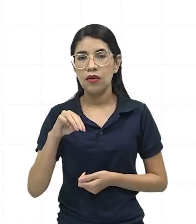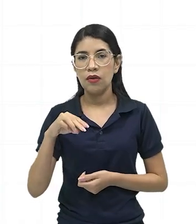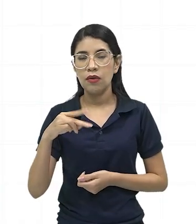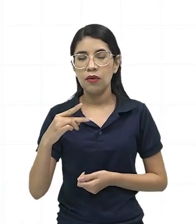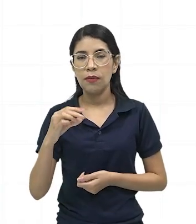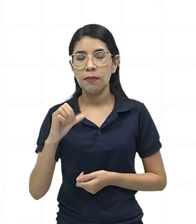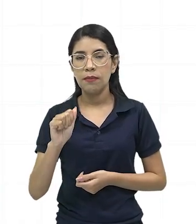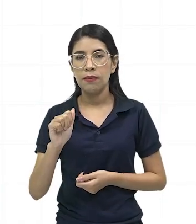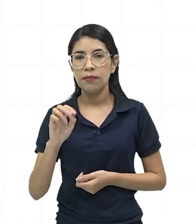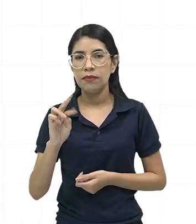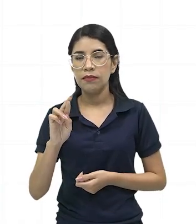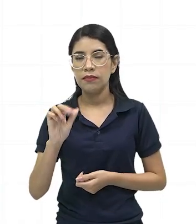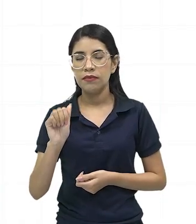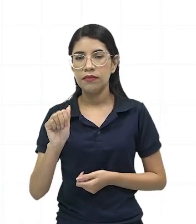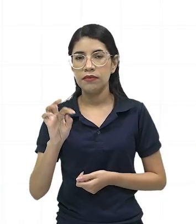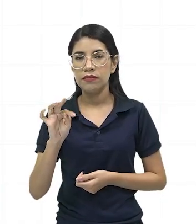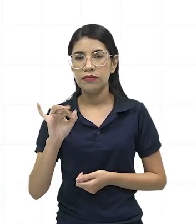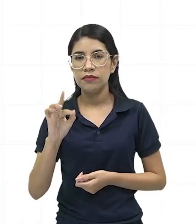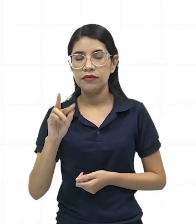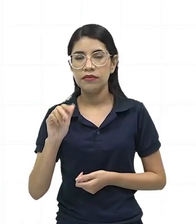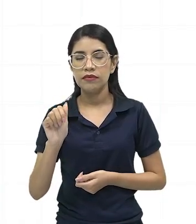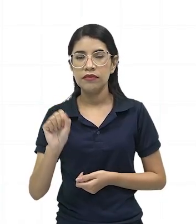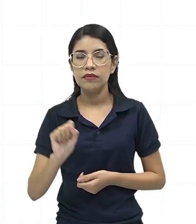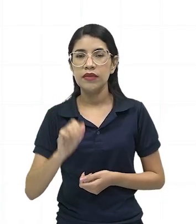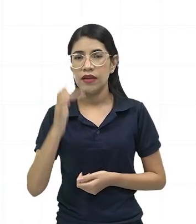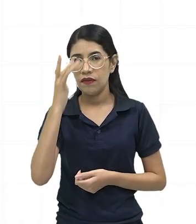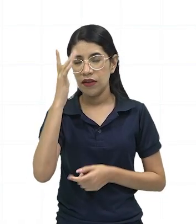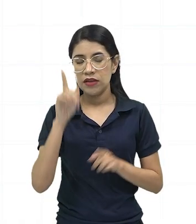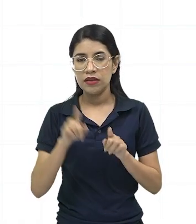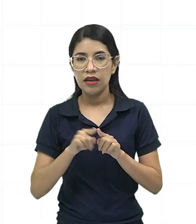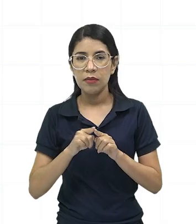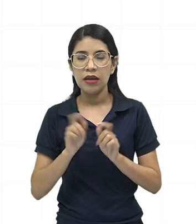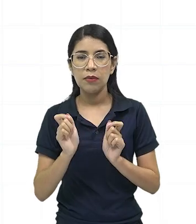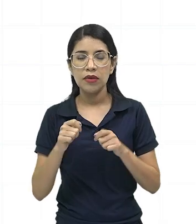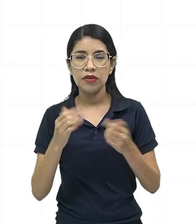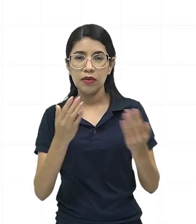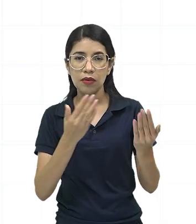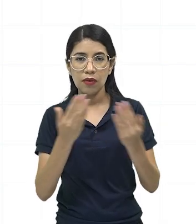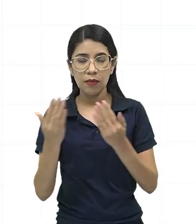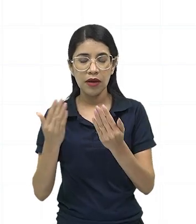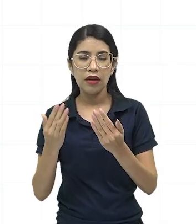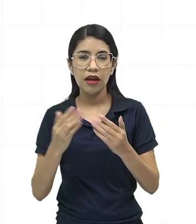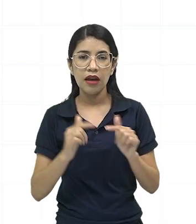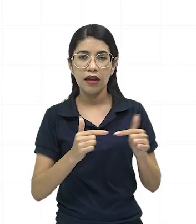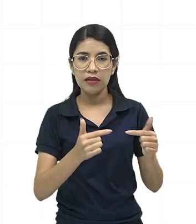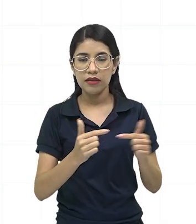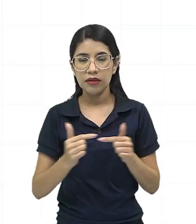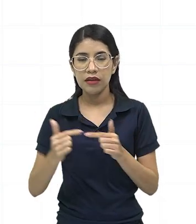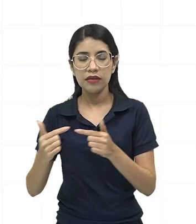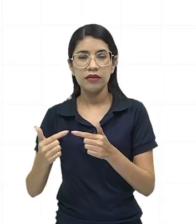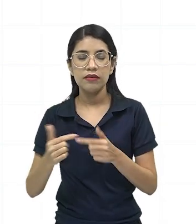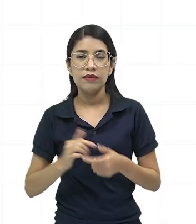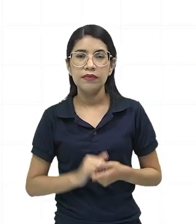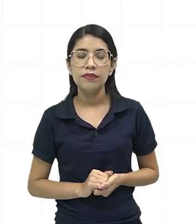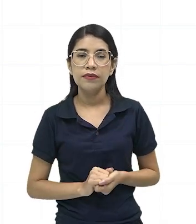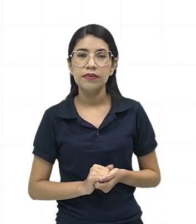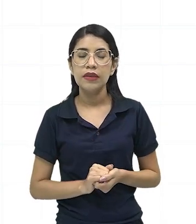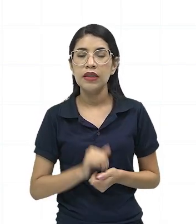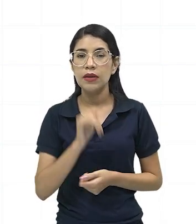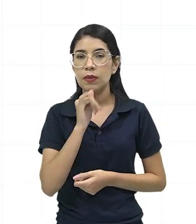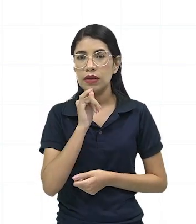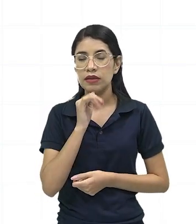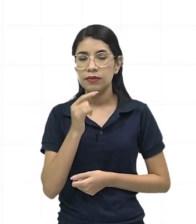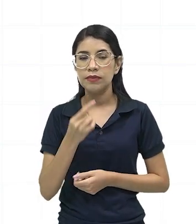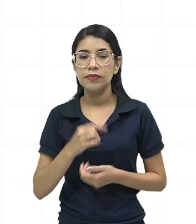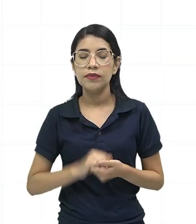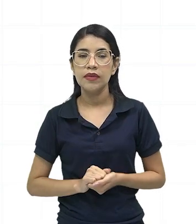conjunções subordinativas adverbiais comparativas. Bem facinho, né? Vai estabelecer uma comparação entre as ações expressas nas duas orações. Como no exemplo